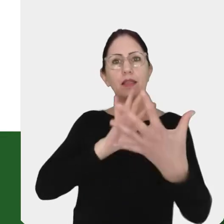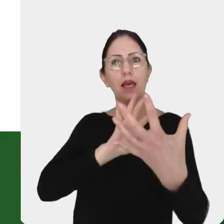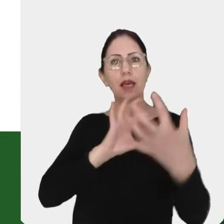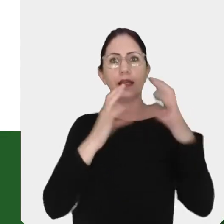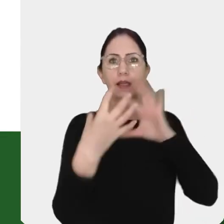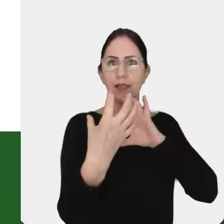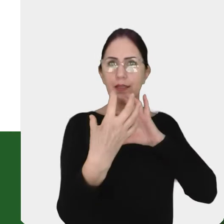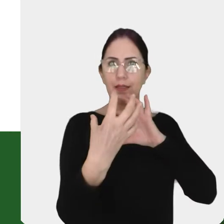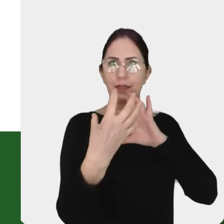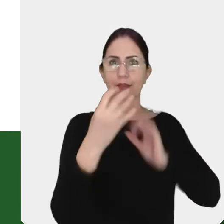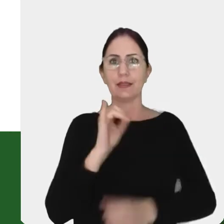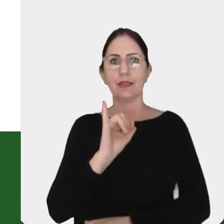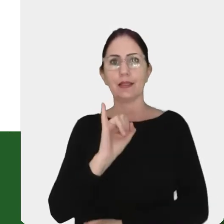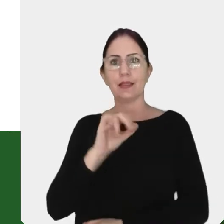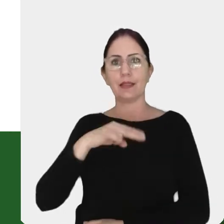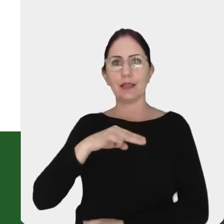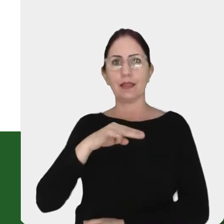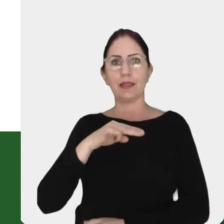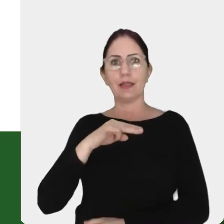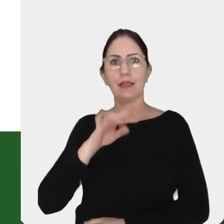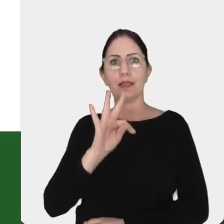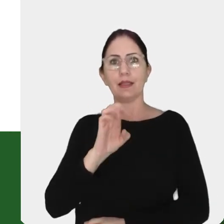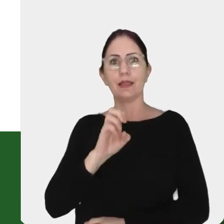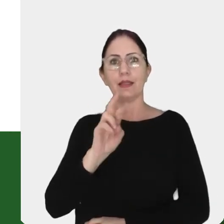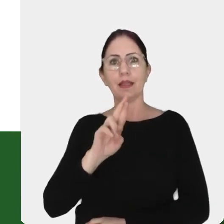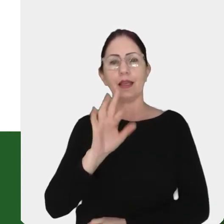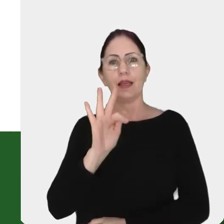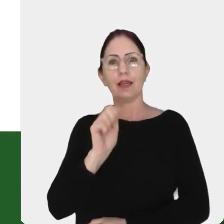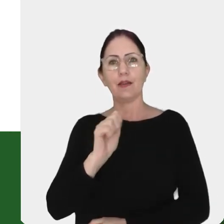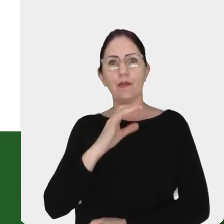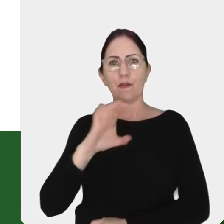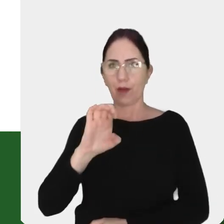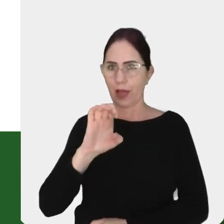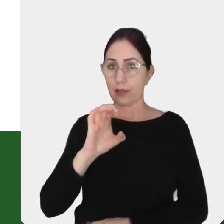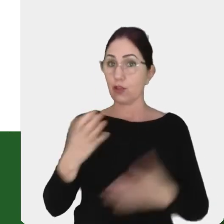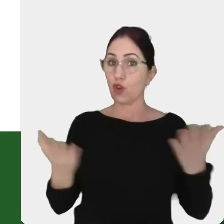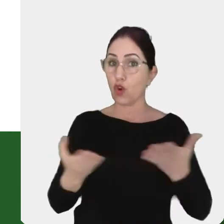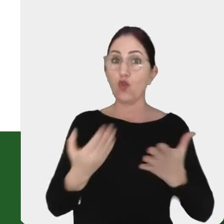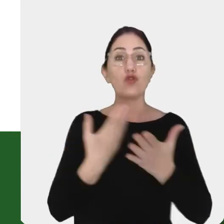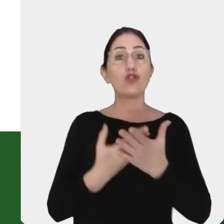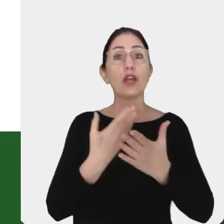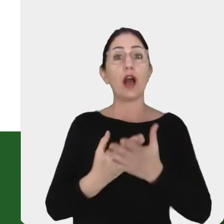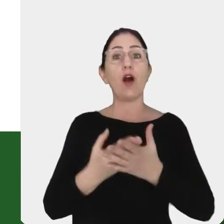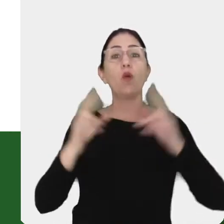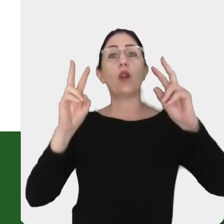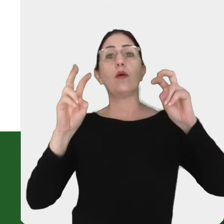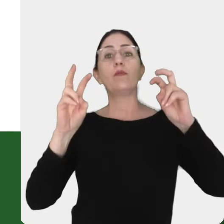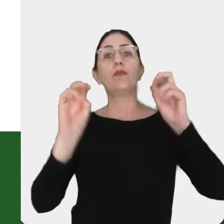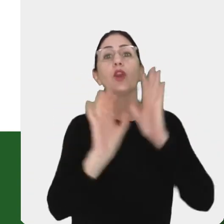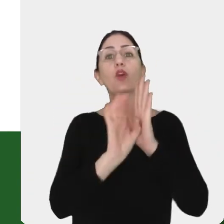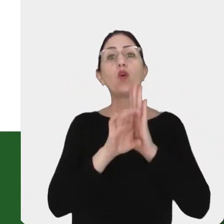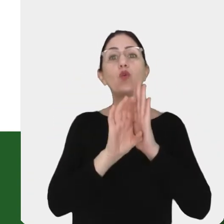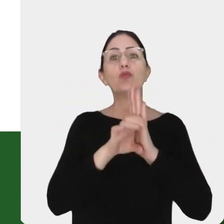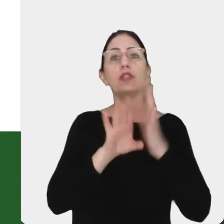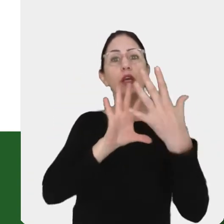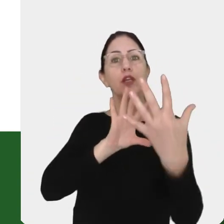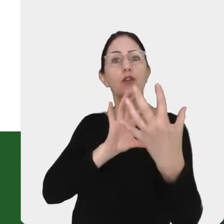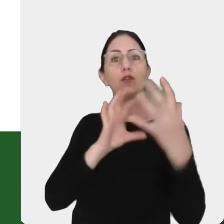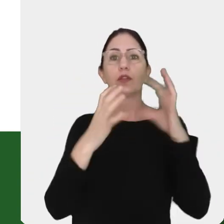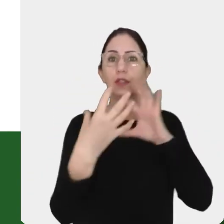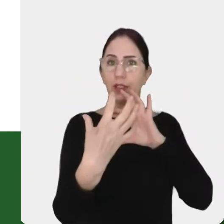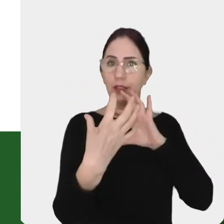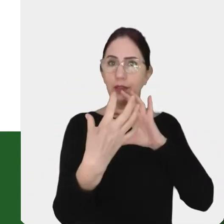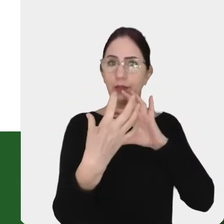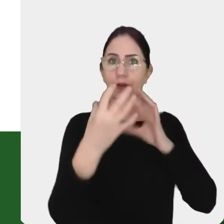E hoje a aula, então, é para entender os conceitos sobre design, sobre interface. Então, para a gente começar a falar sobre o design